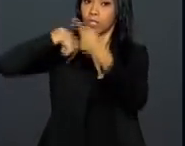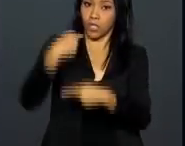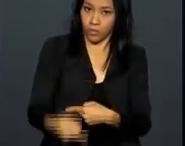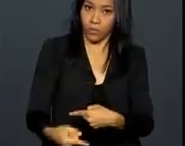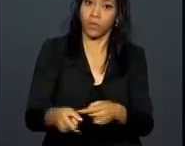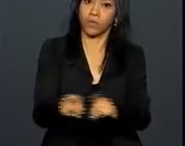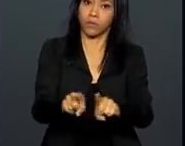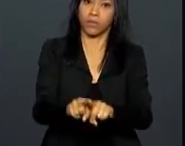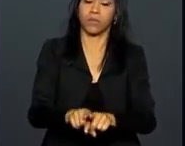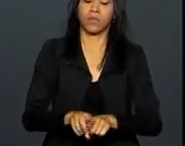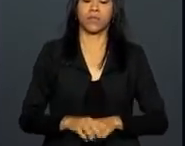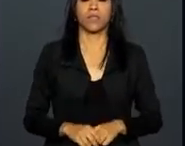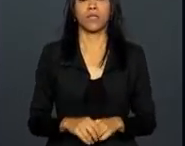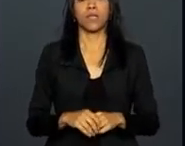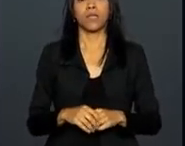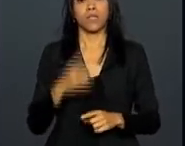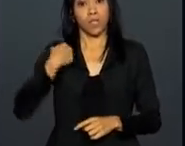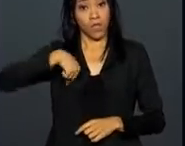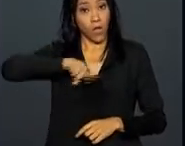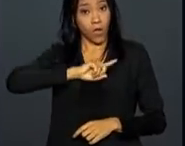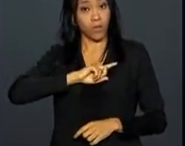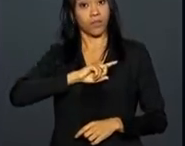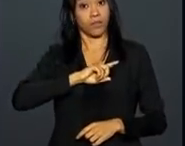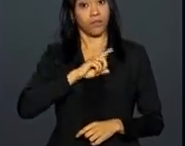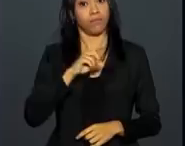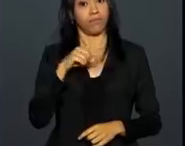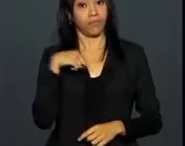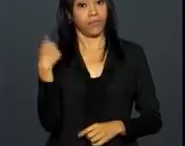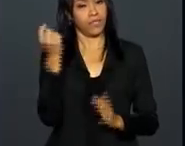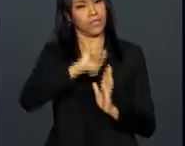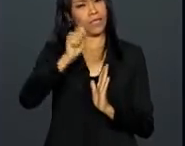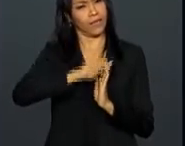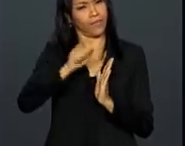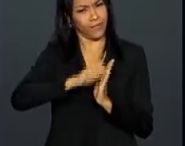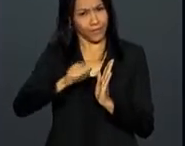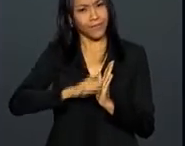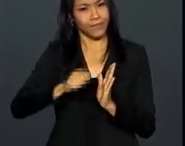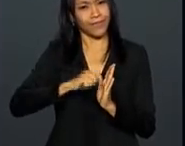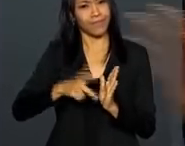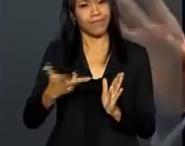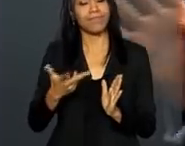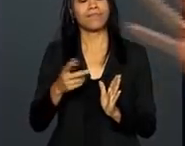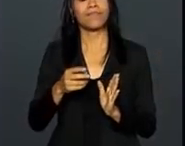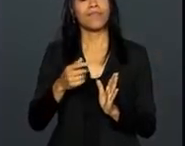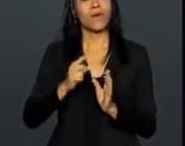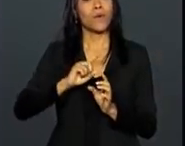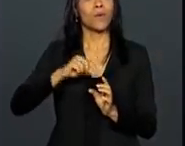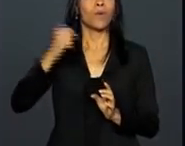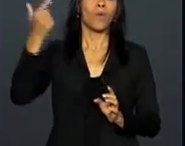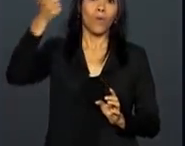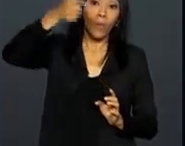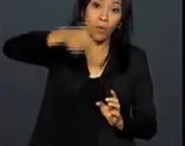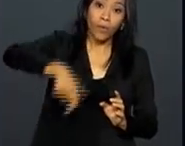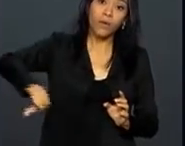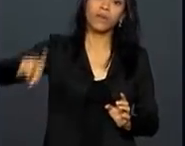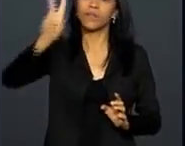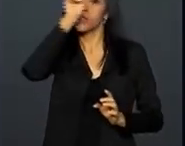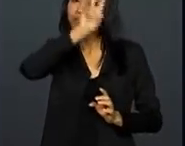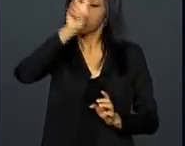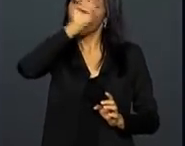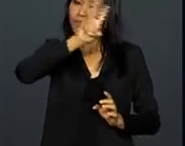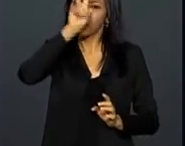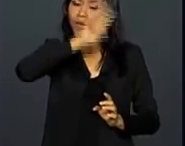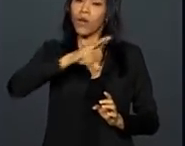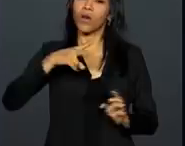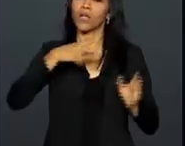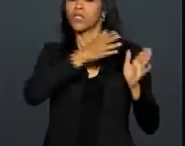futuras. Também estamos escrevendo, convenhamos, mais um longo capítulo de nossa